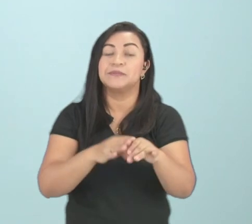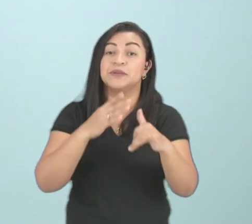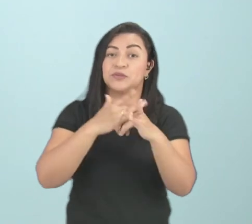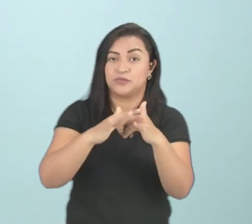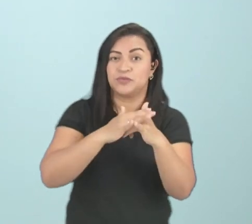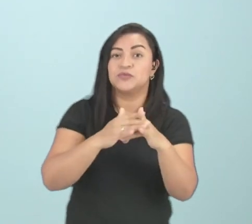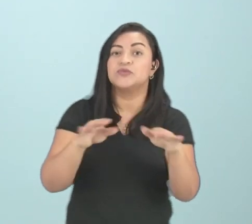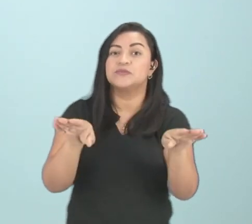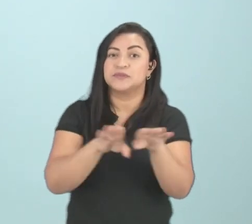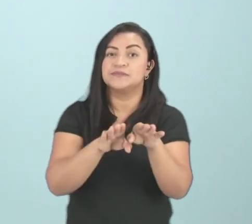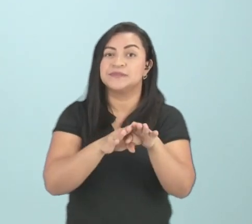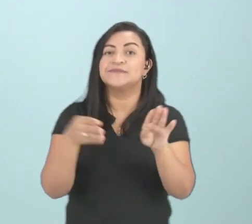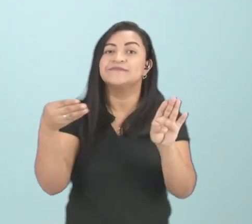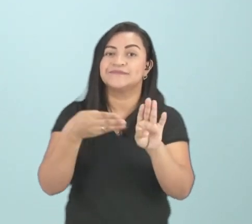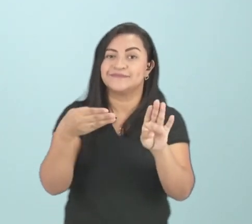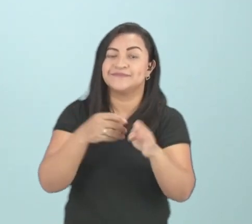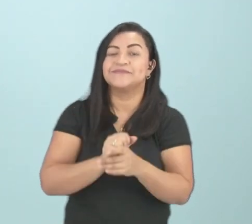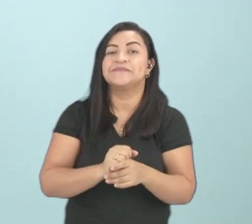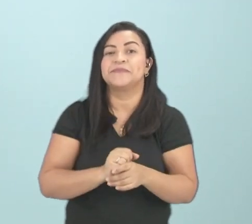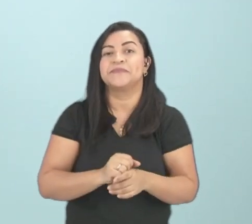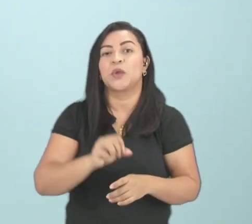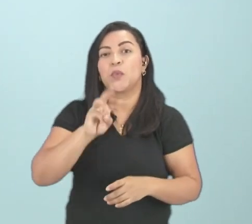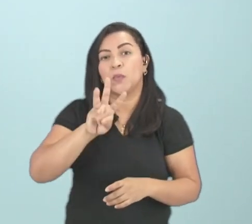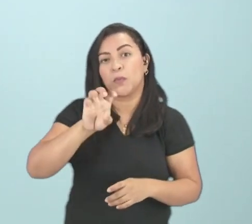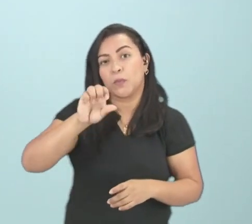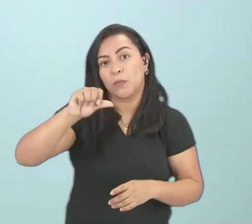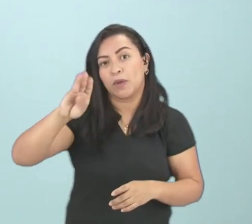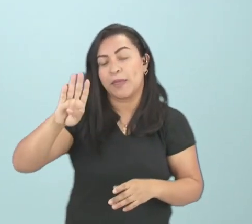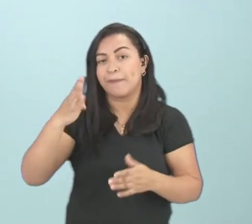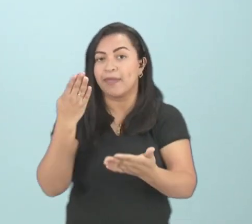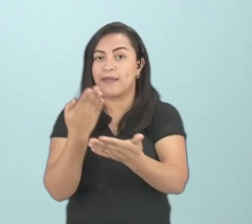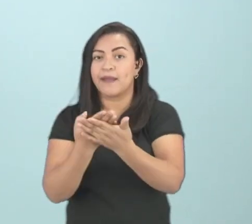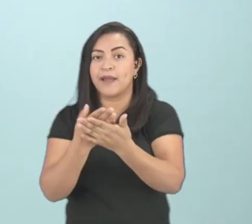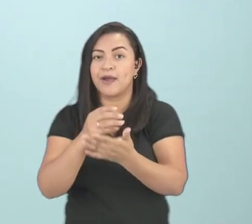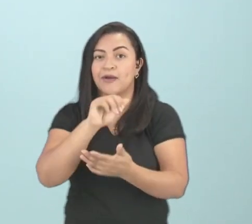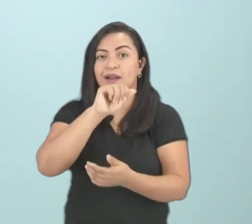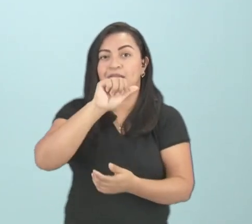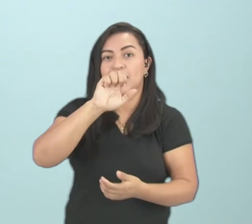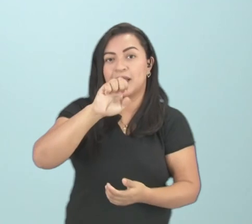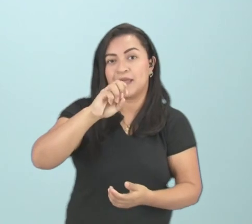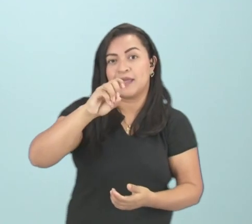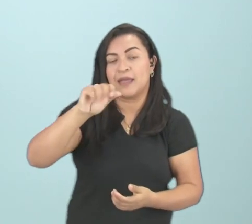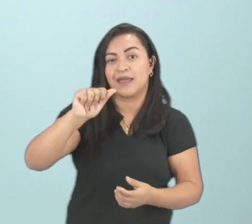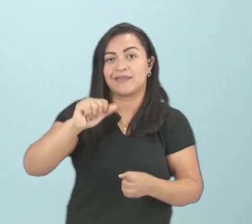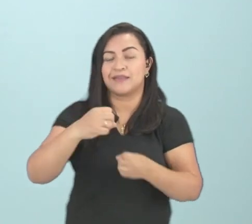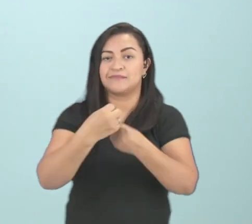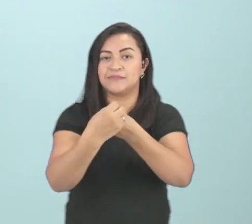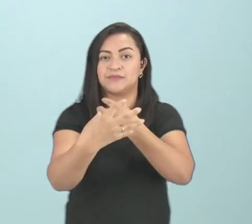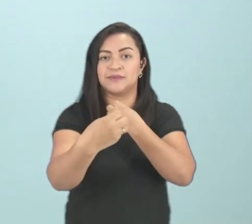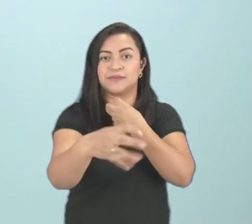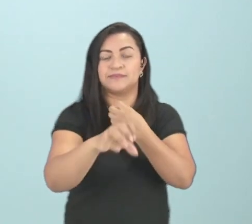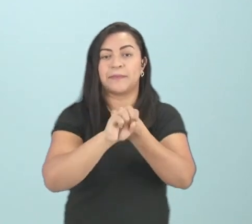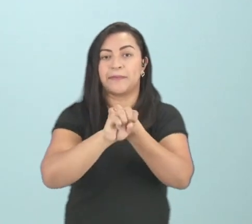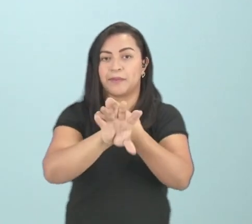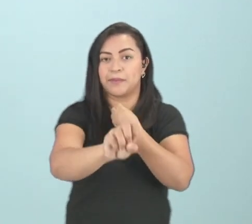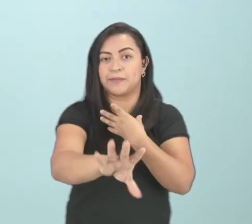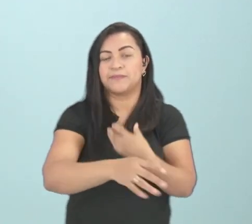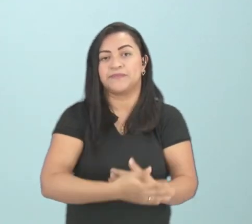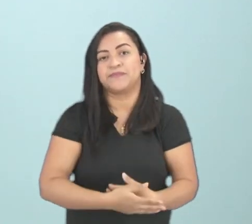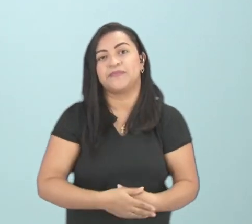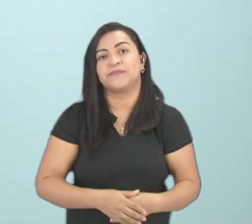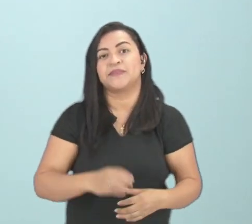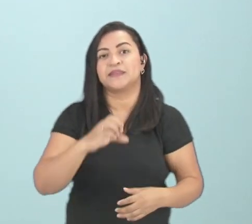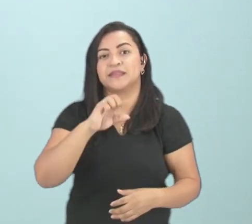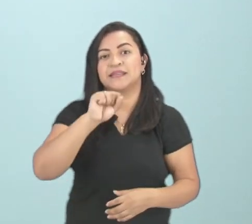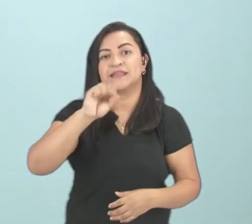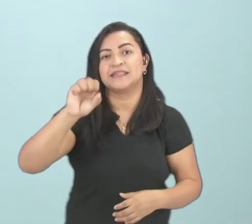estar acessando lá a plataforma YouTube, botando web aulas, EAD, CE, né, CEACRE. E você vai